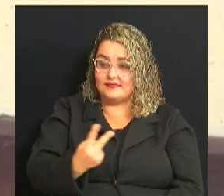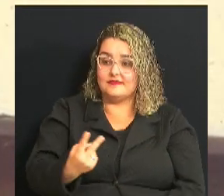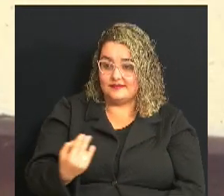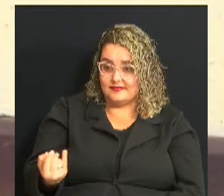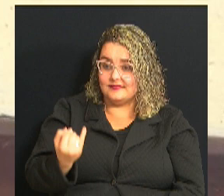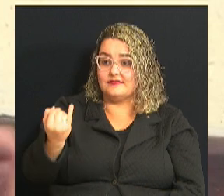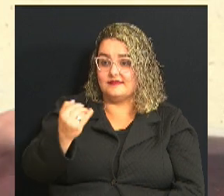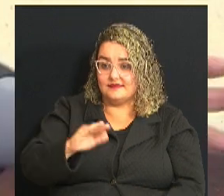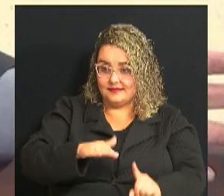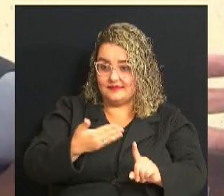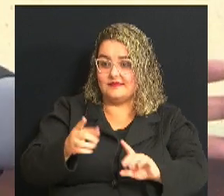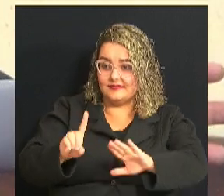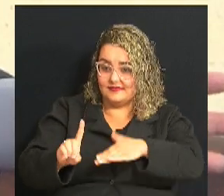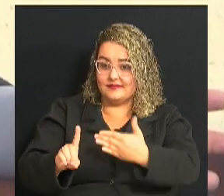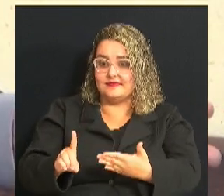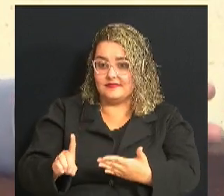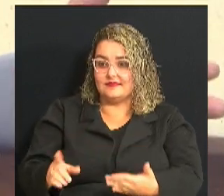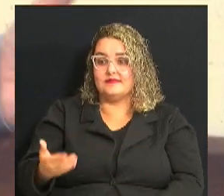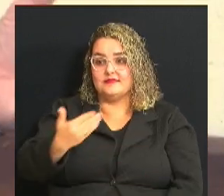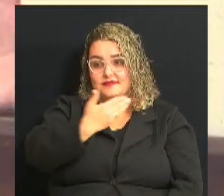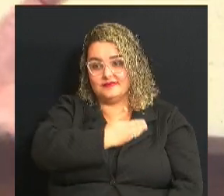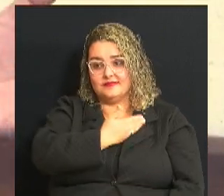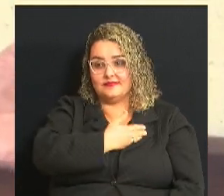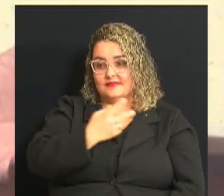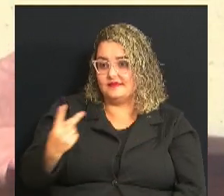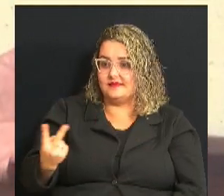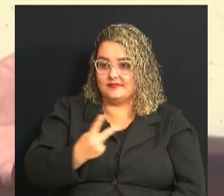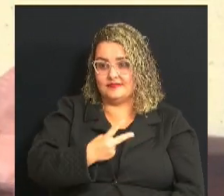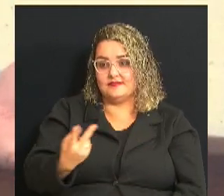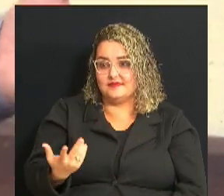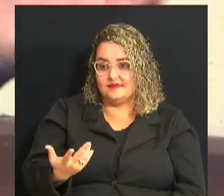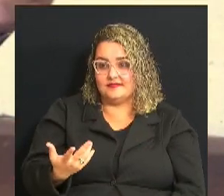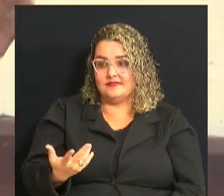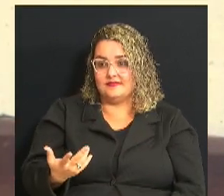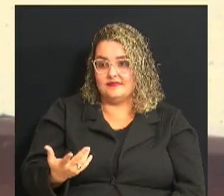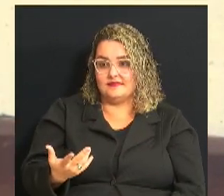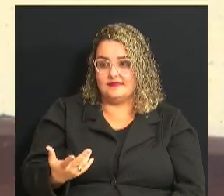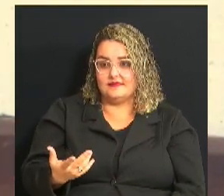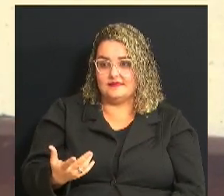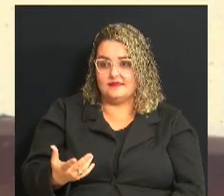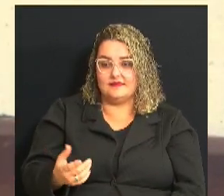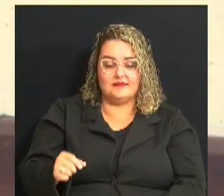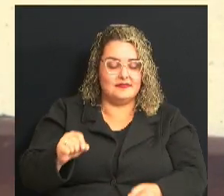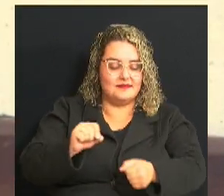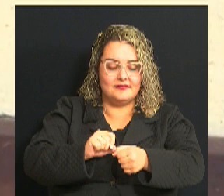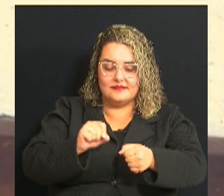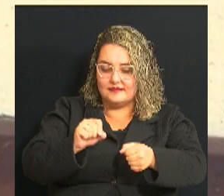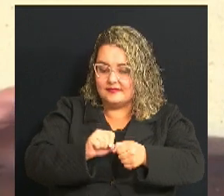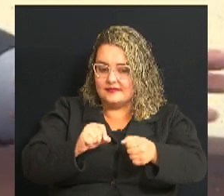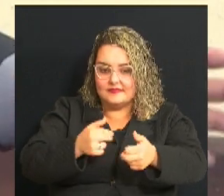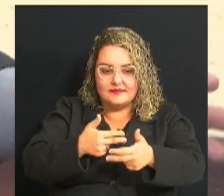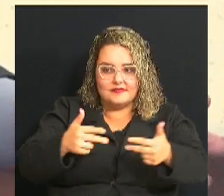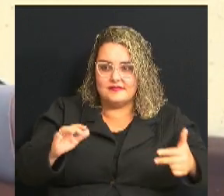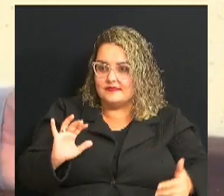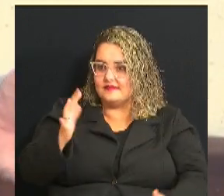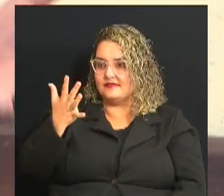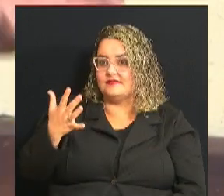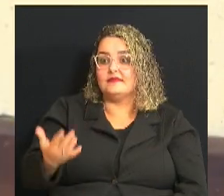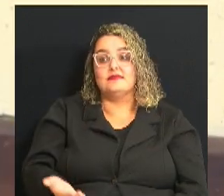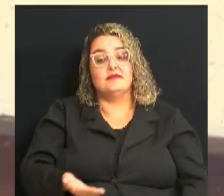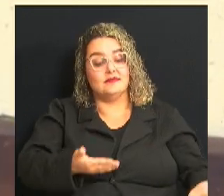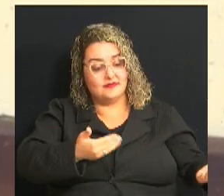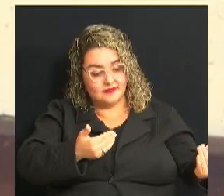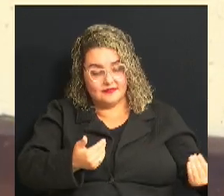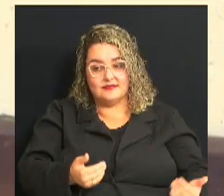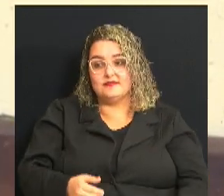sessão solene. Os amigos dos dois, vocês viram que os dois são muito realizadores, né? Novos, mas já